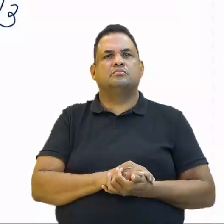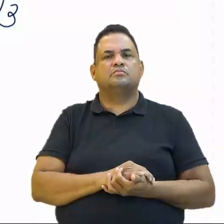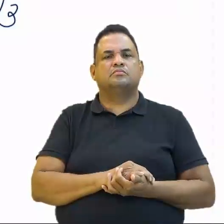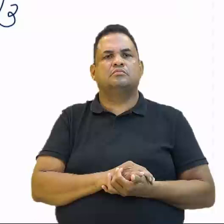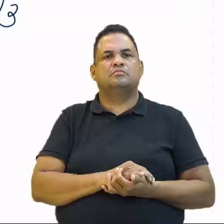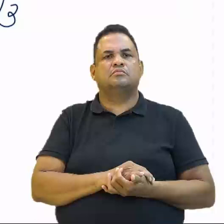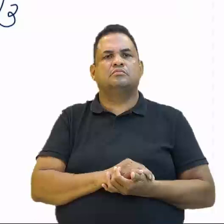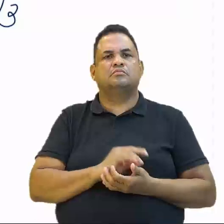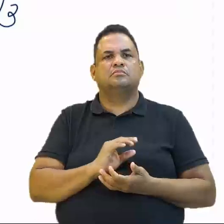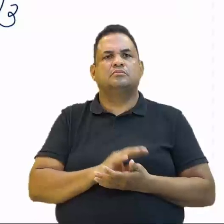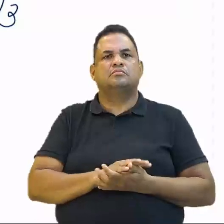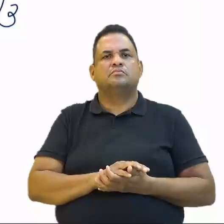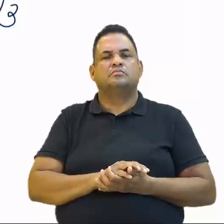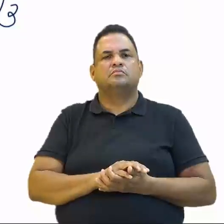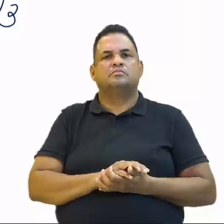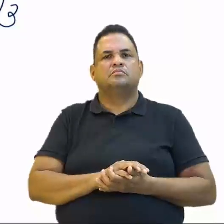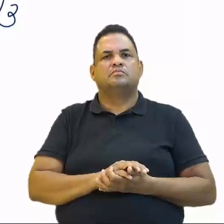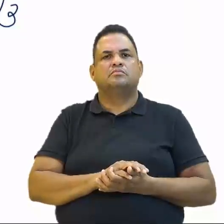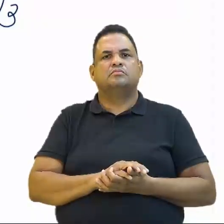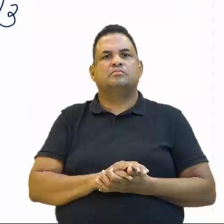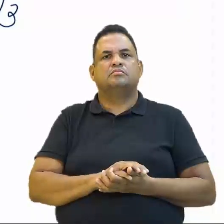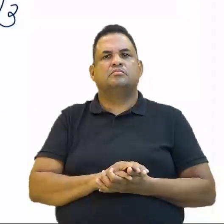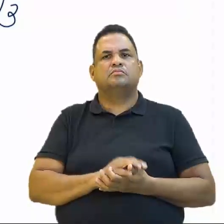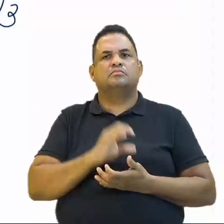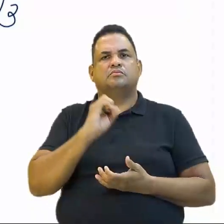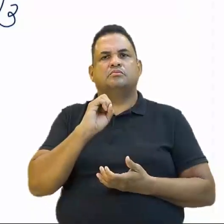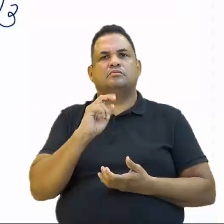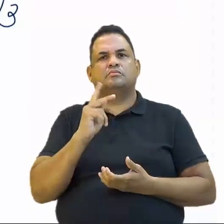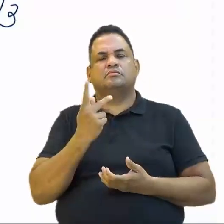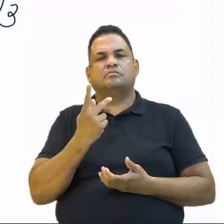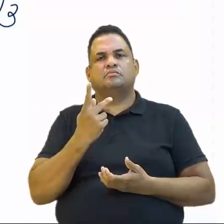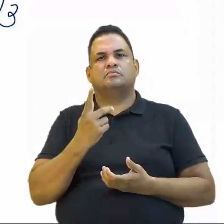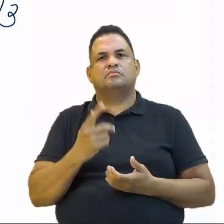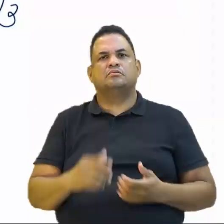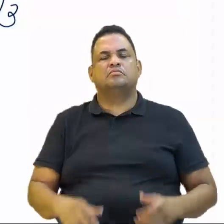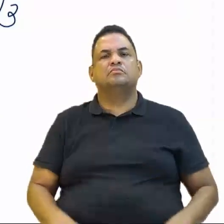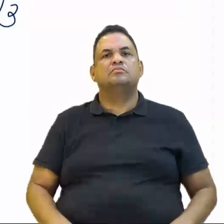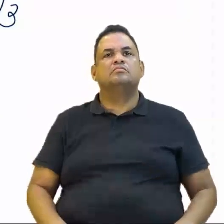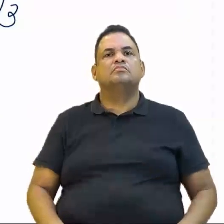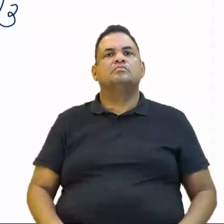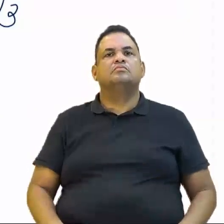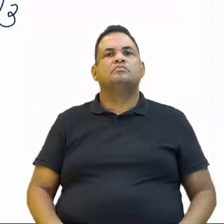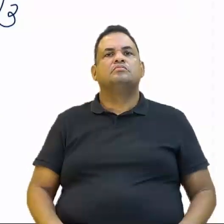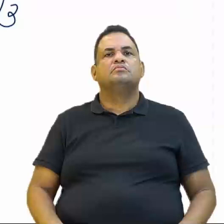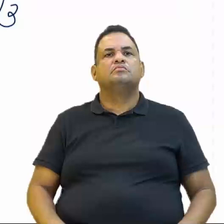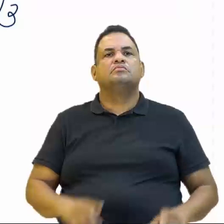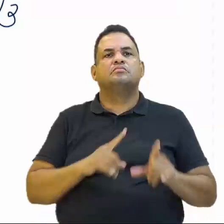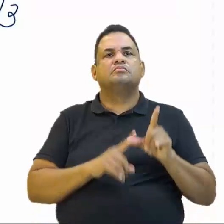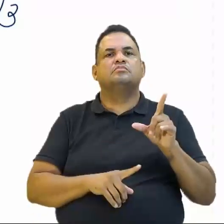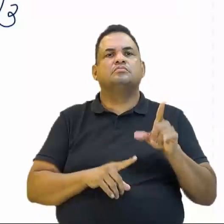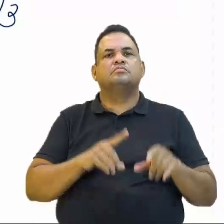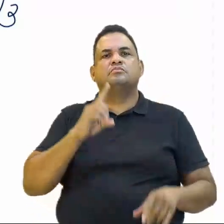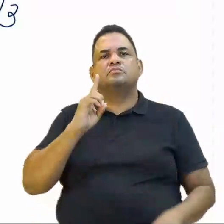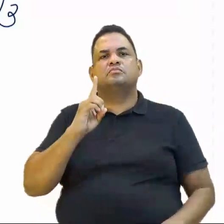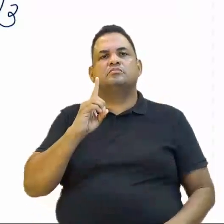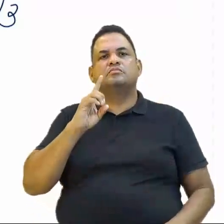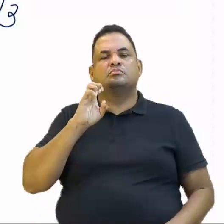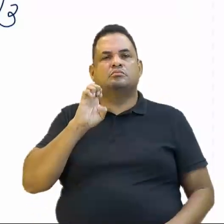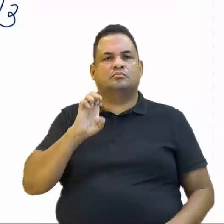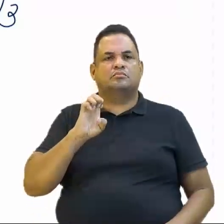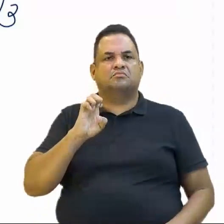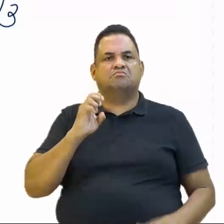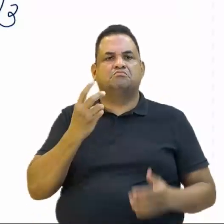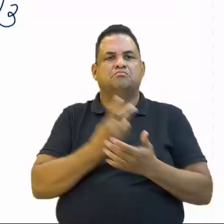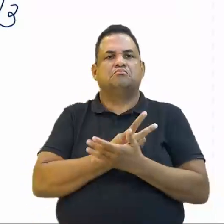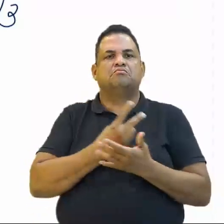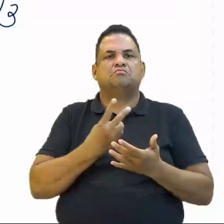hidróxido de amônio, tá? Eu preciso de 2 dele. Então, letra D e a letra E está errado.